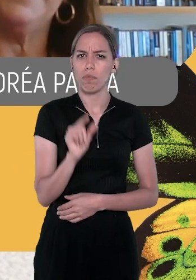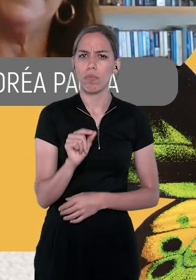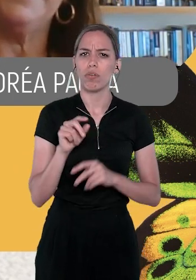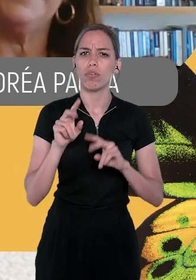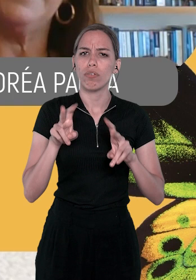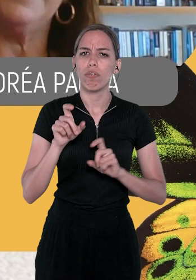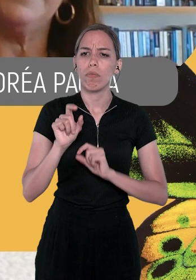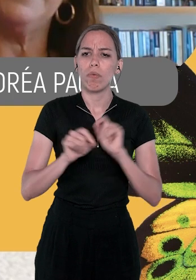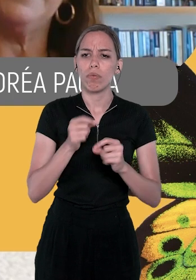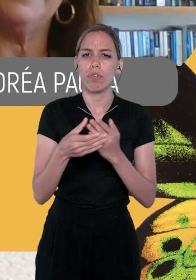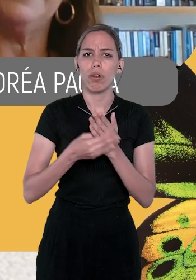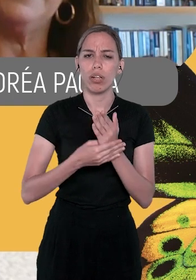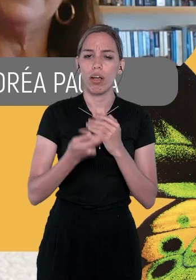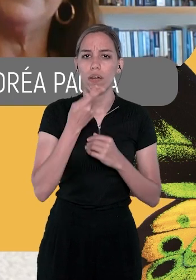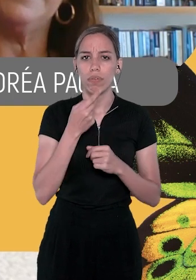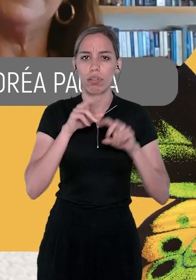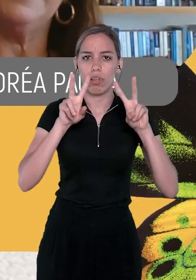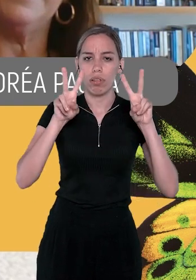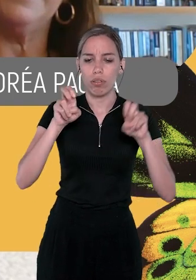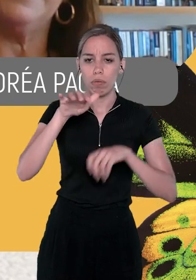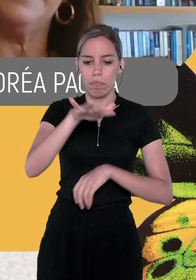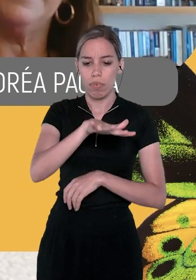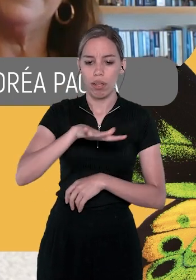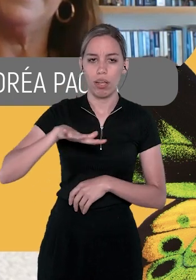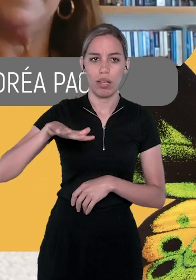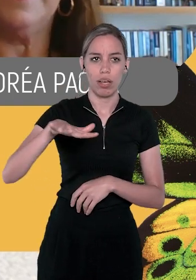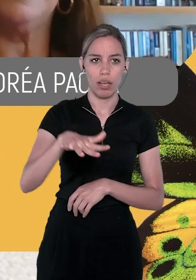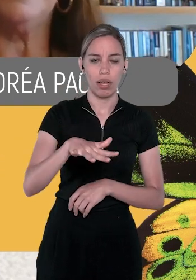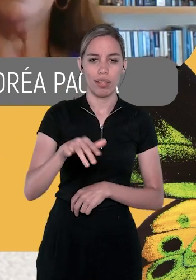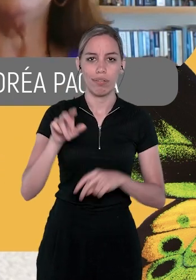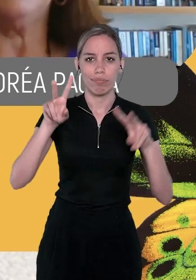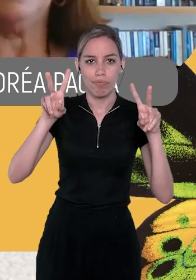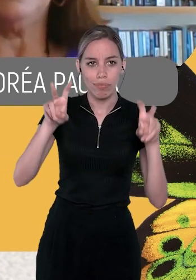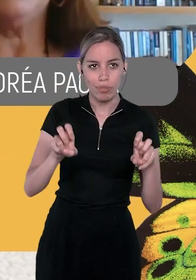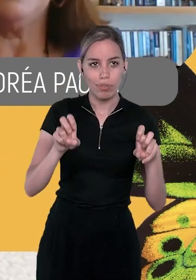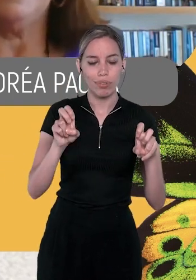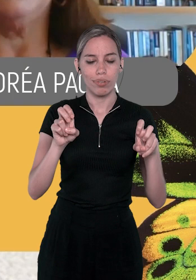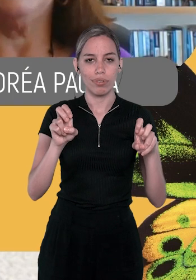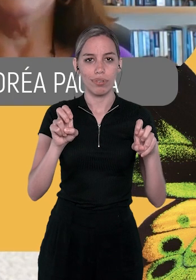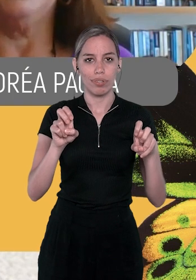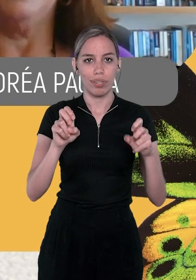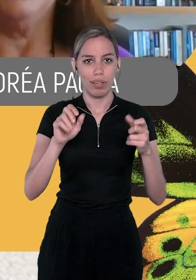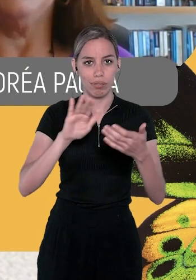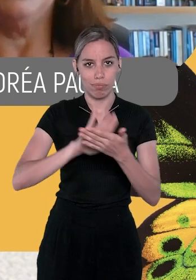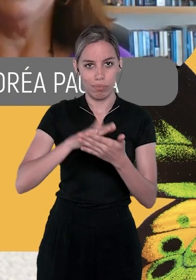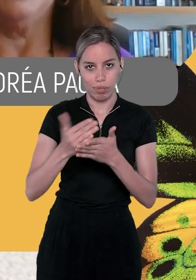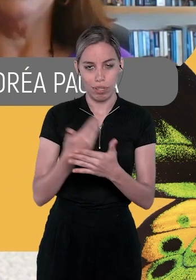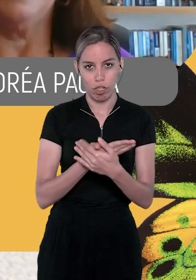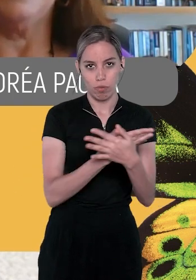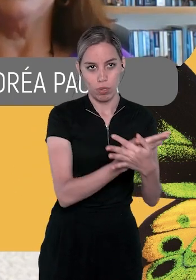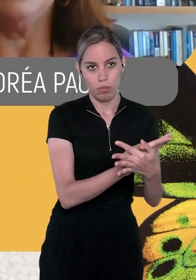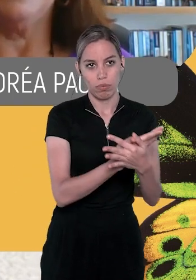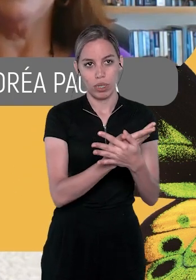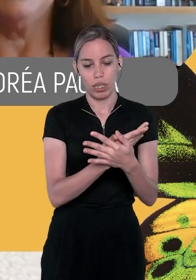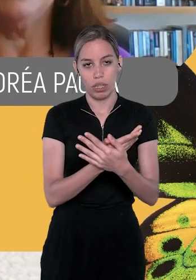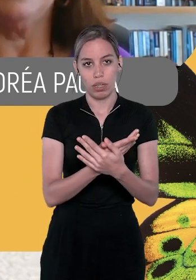cabelos grisalhos e sem barba. Sérgio usa um óculos de hastes pretas e veste uma blusa branca. Ele está sentado em uma